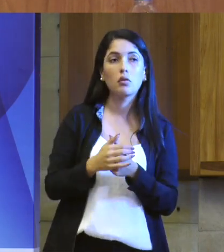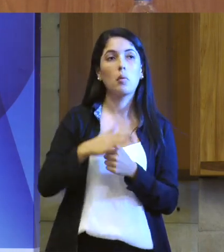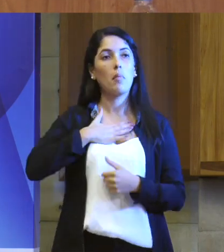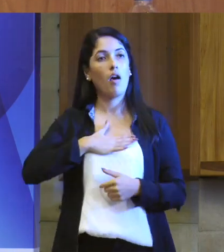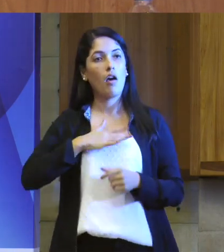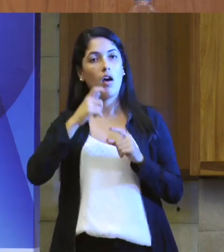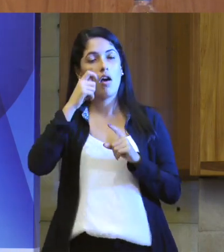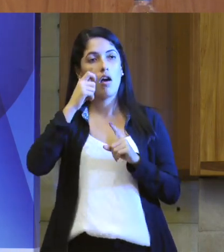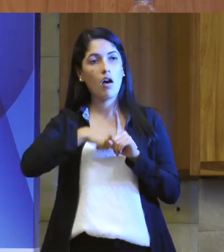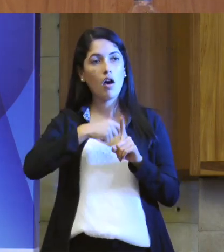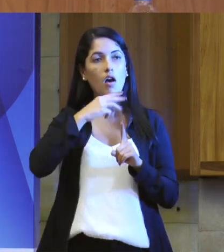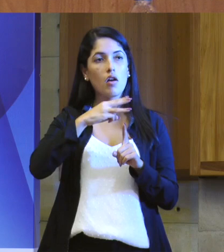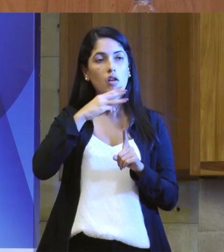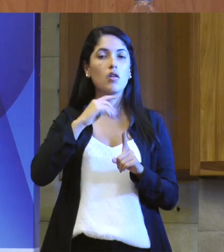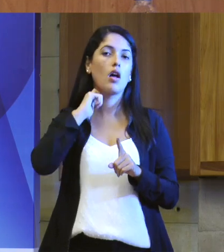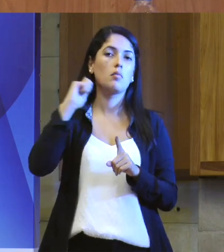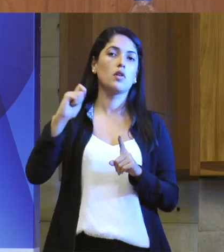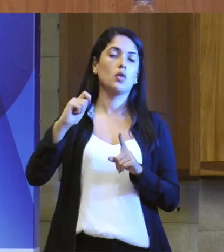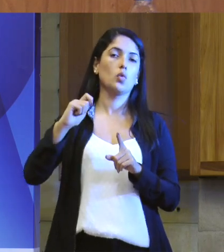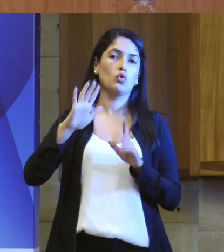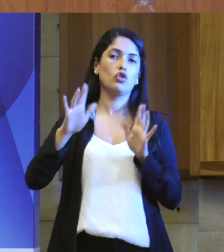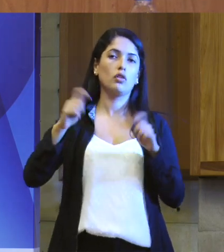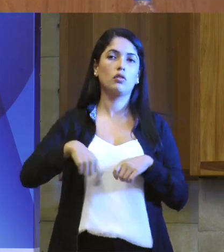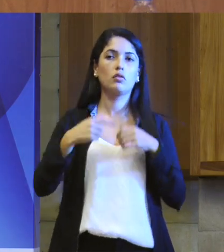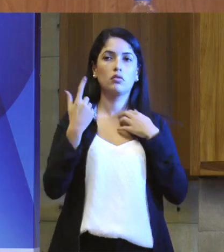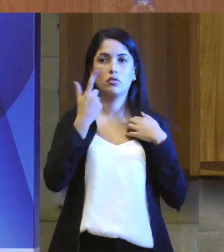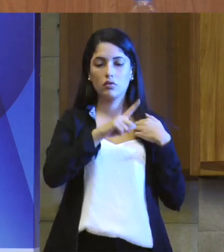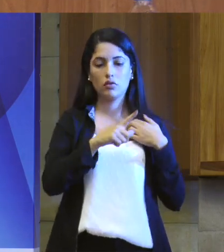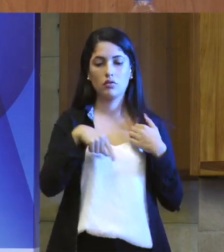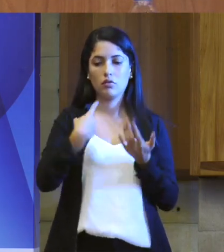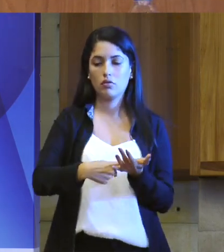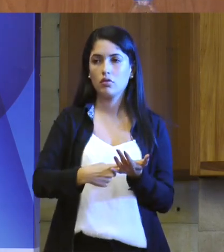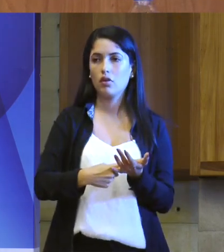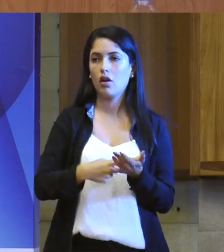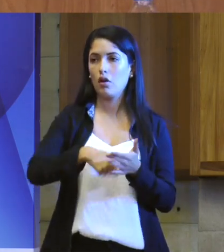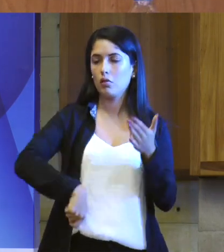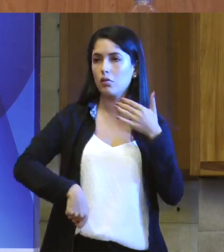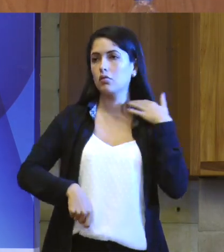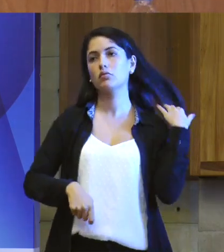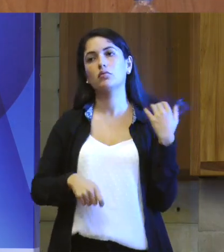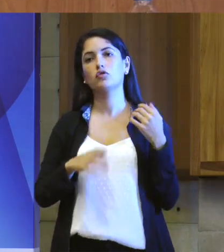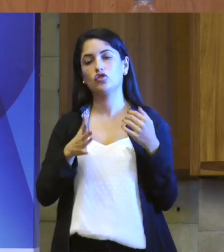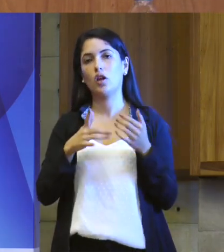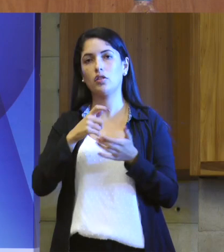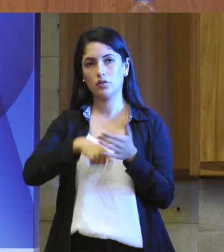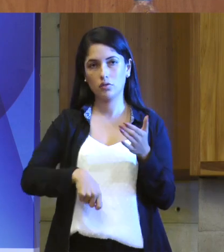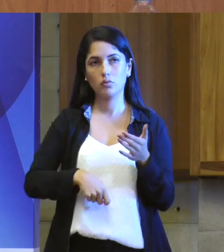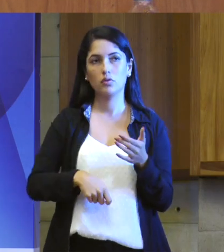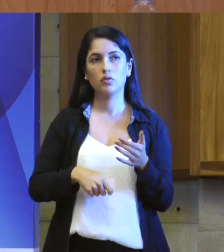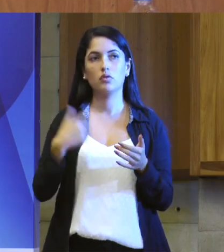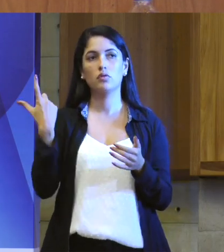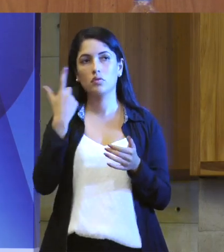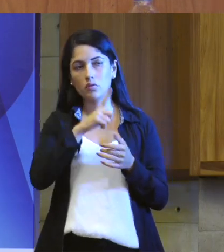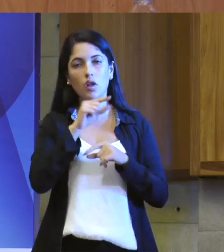conclui a revisão legal dos textos e aí poderemos assinar o acordo só depois da assinatura é que você